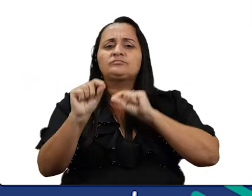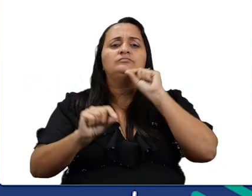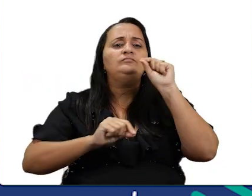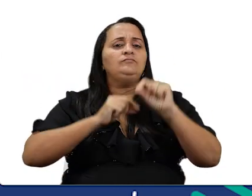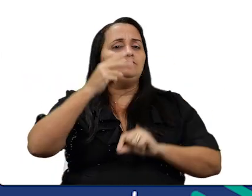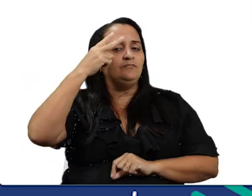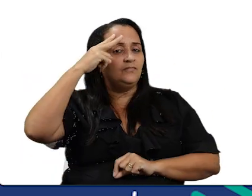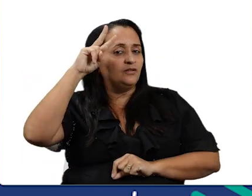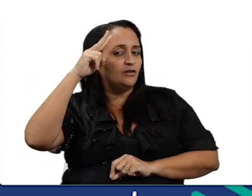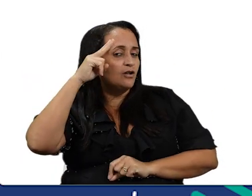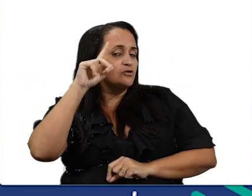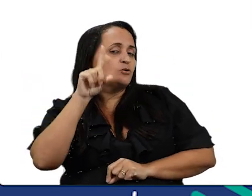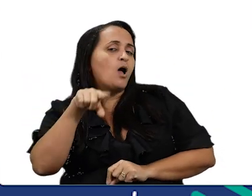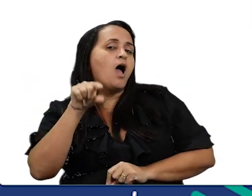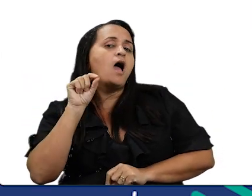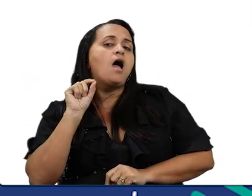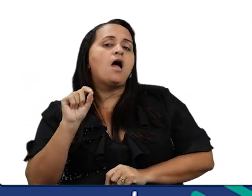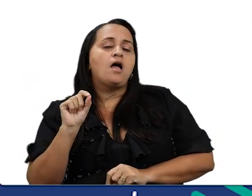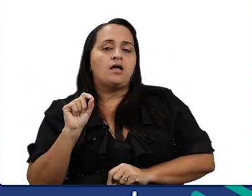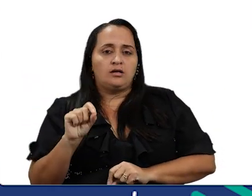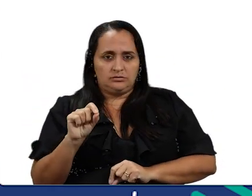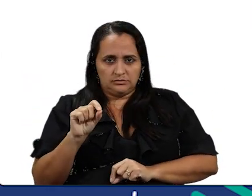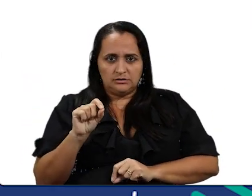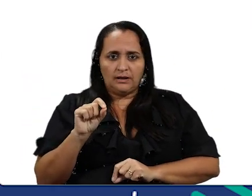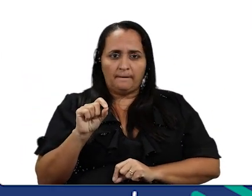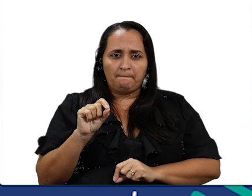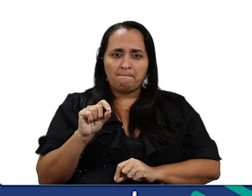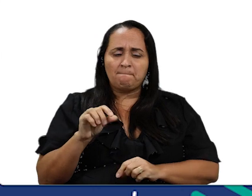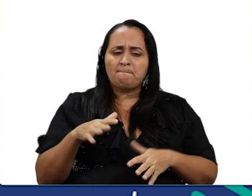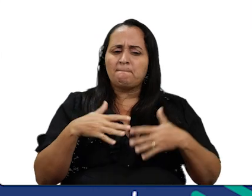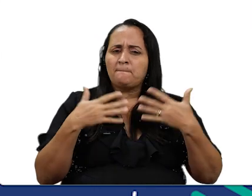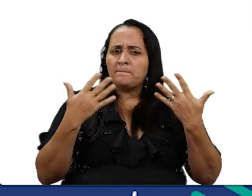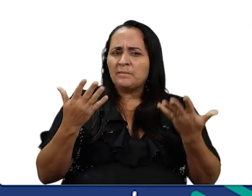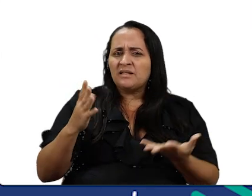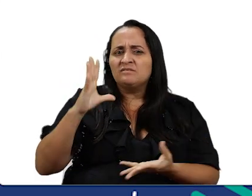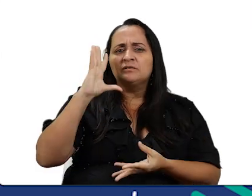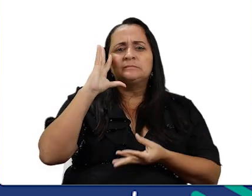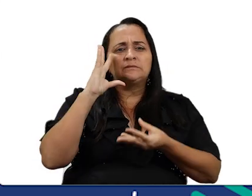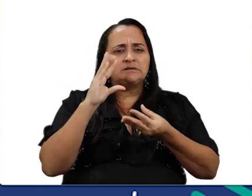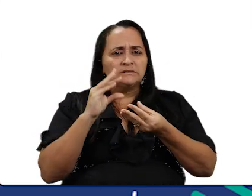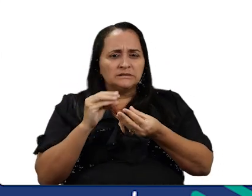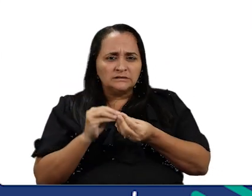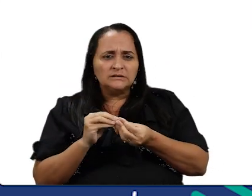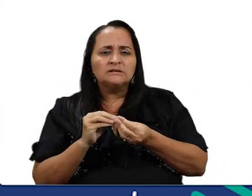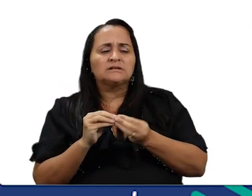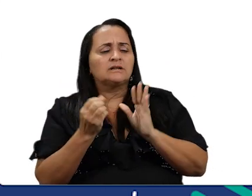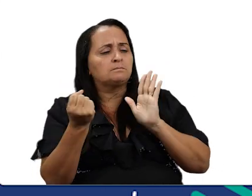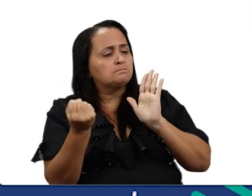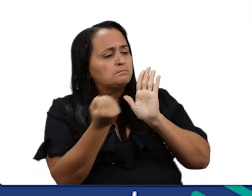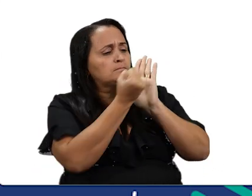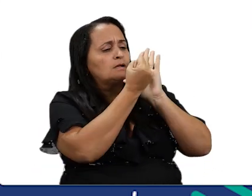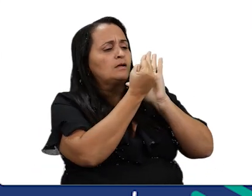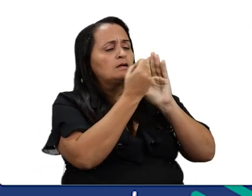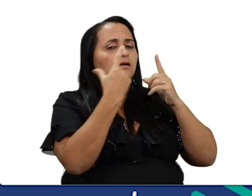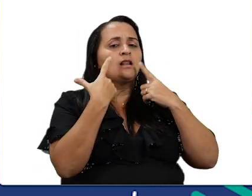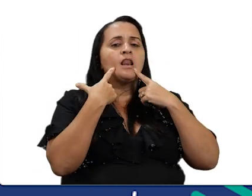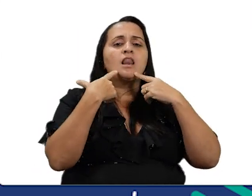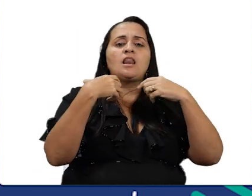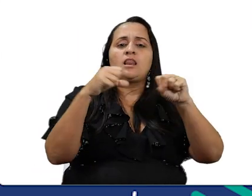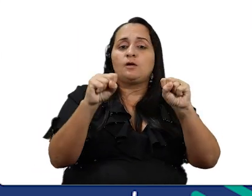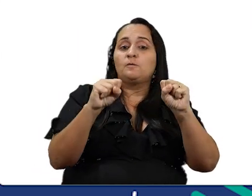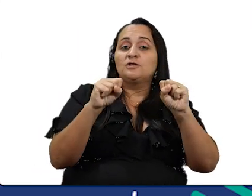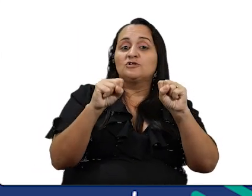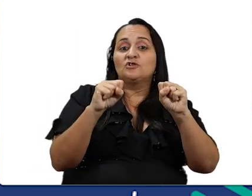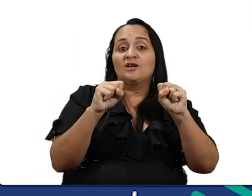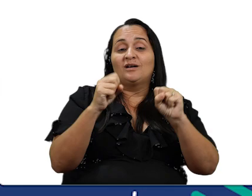essa? Vamos entender as marcas linguísticas das histórias e o papel